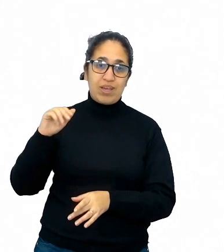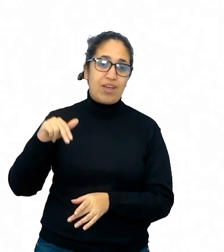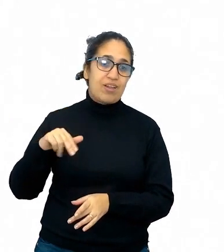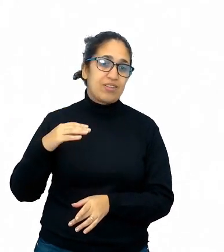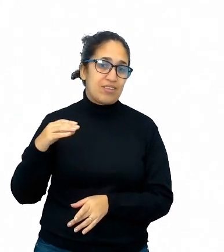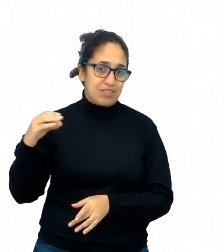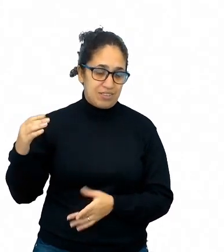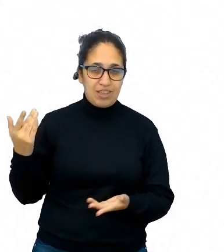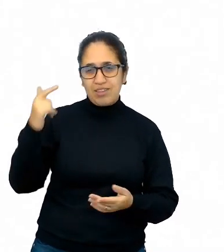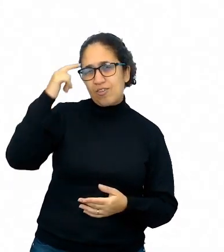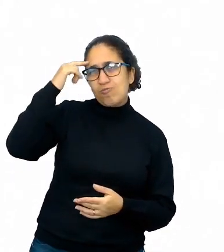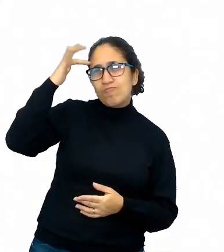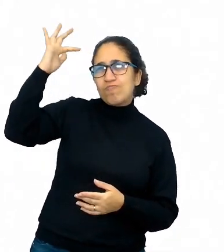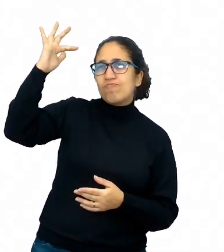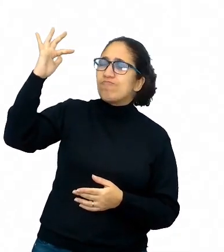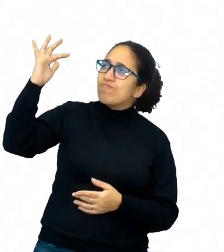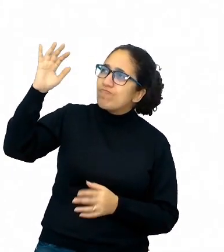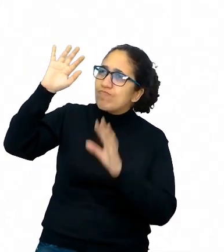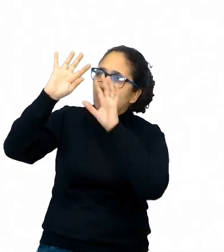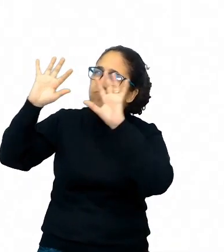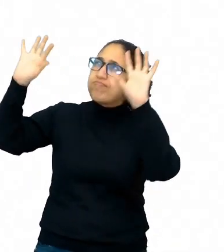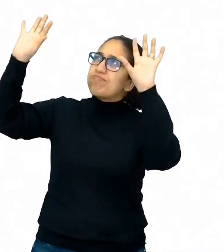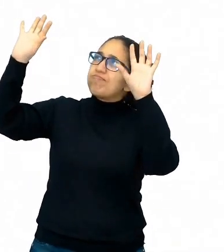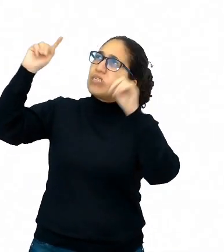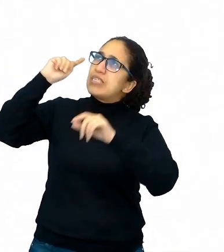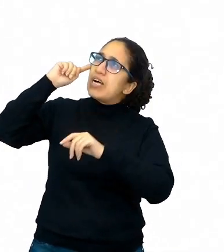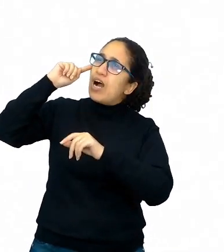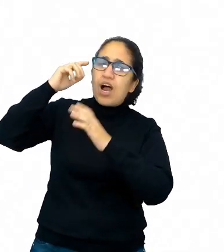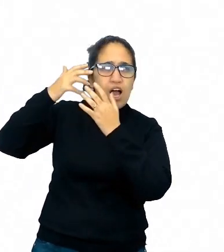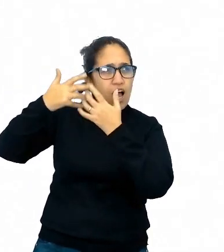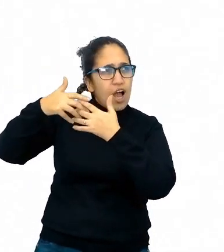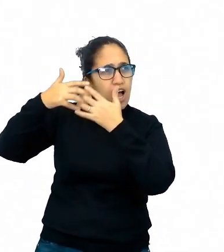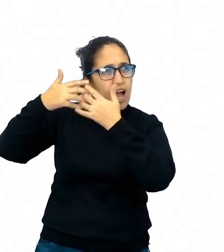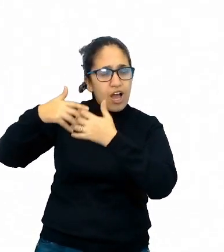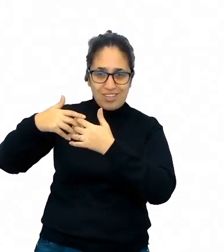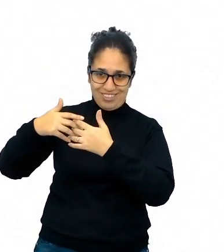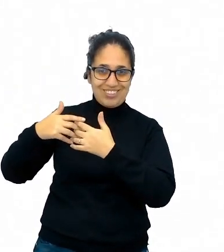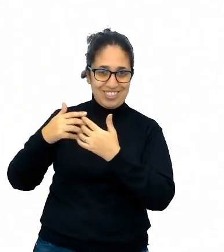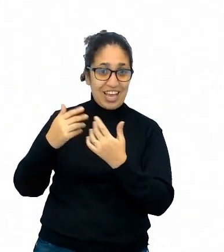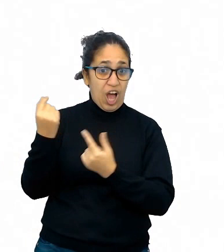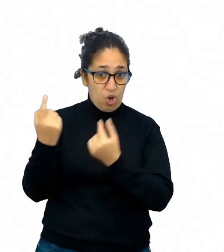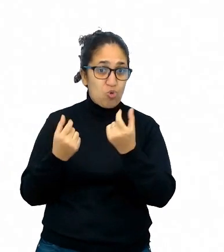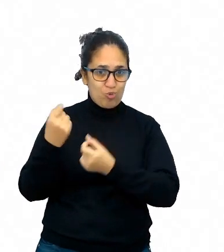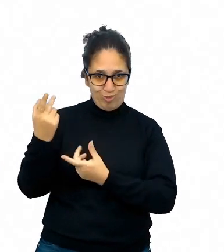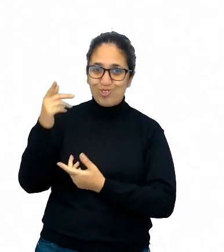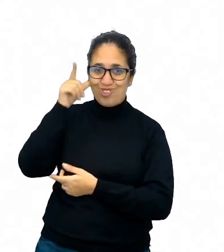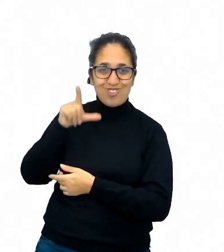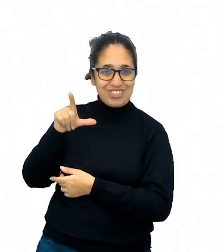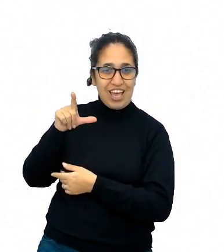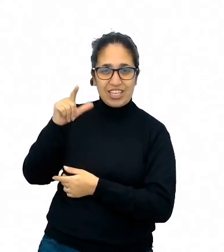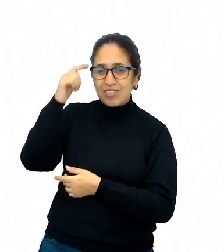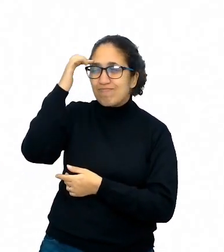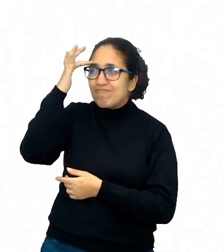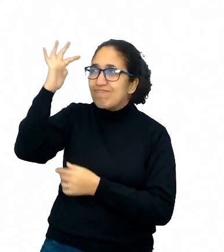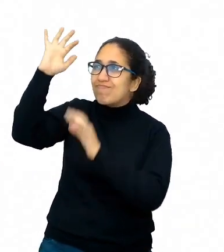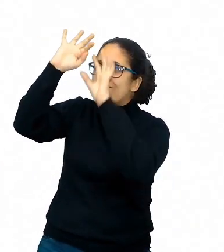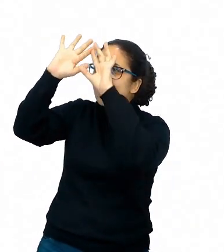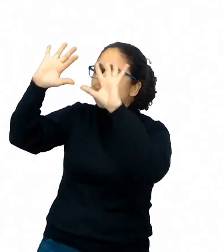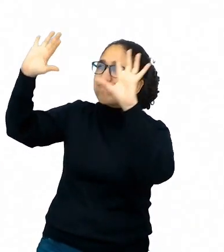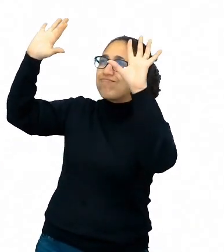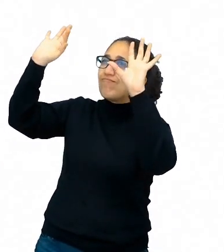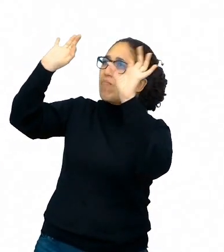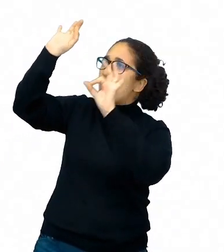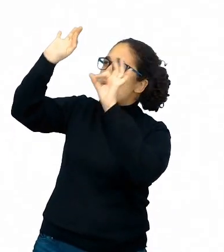escrita mental tem estudante que processa mentalmente, ele consegue, né, por